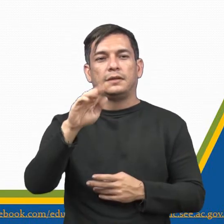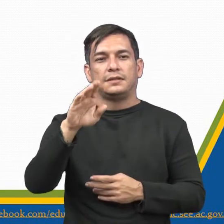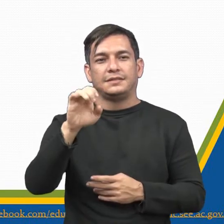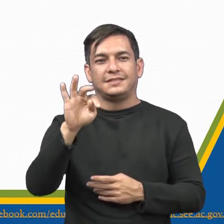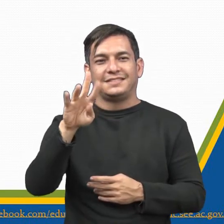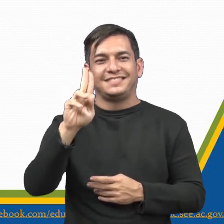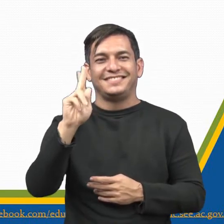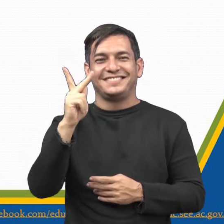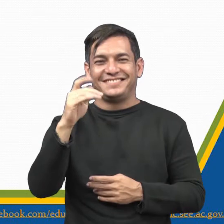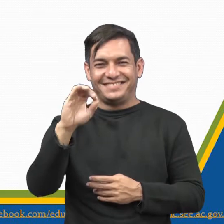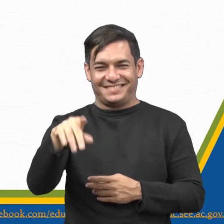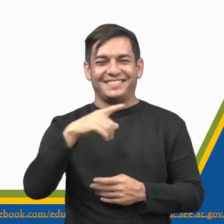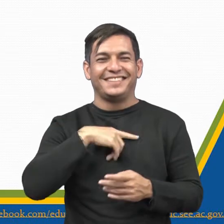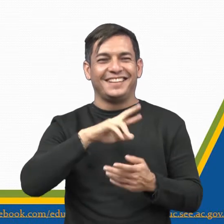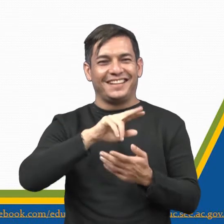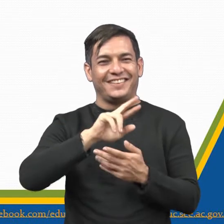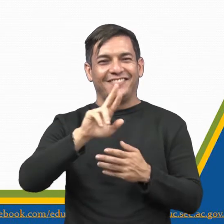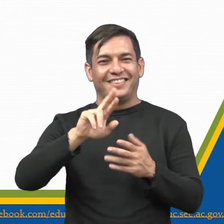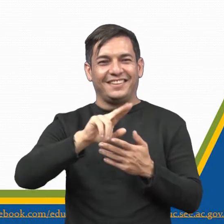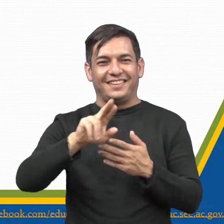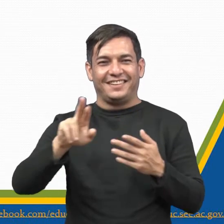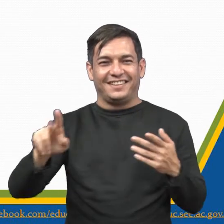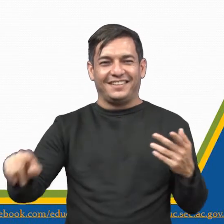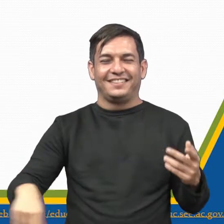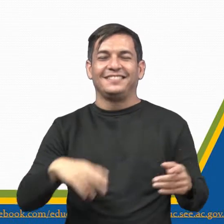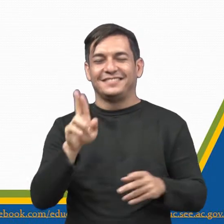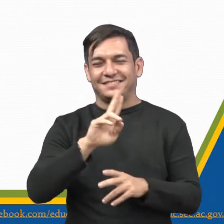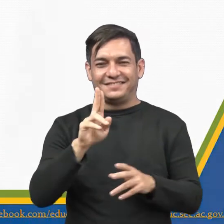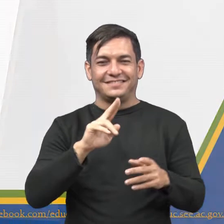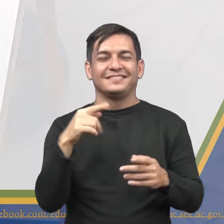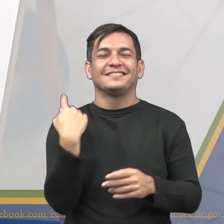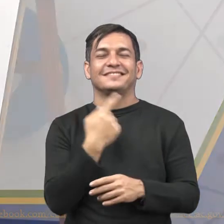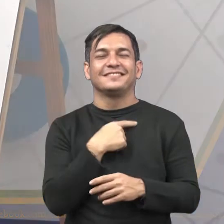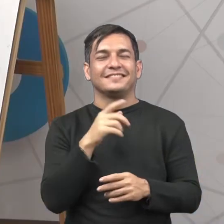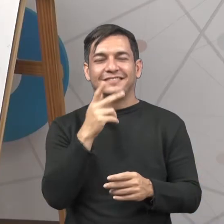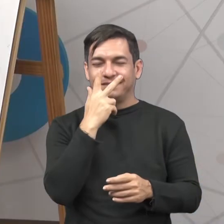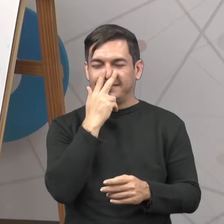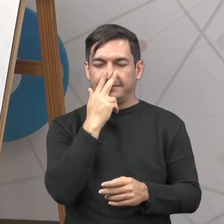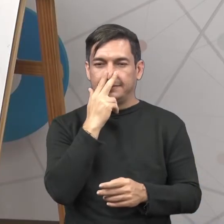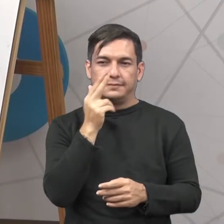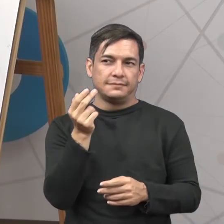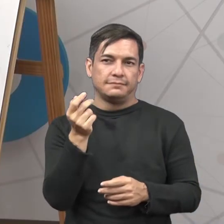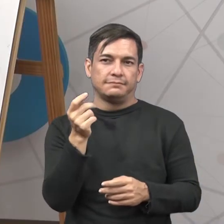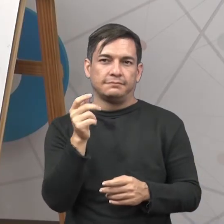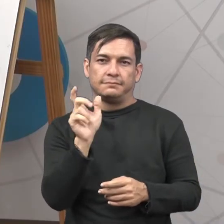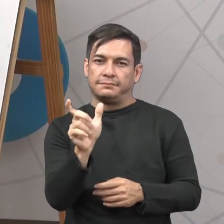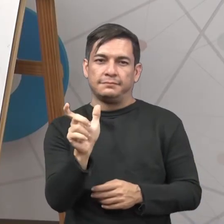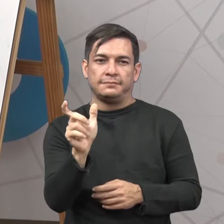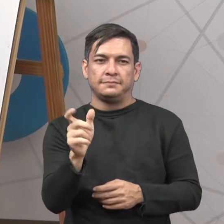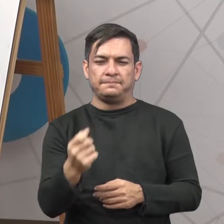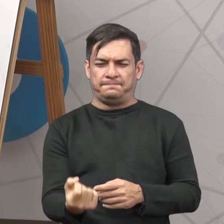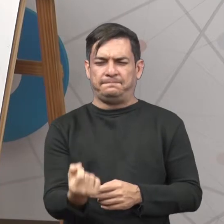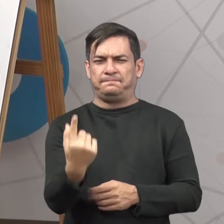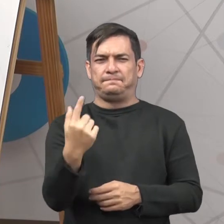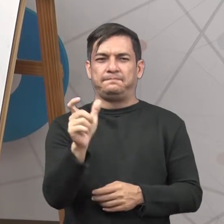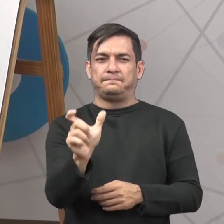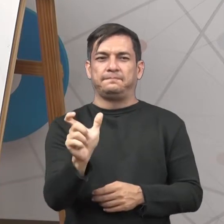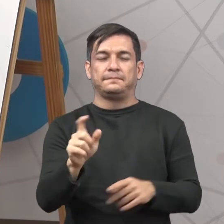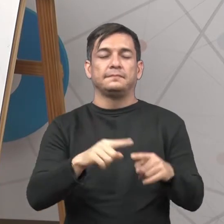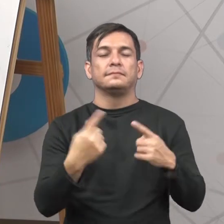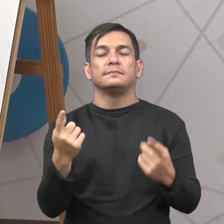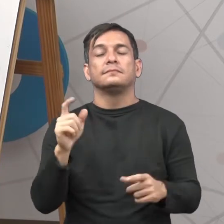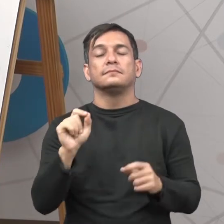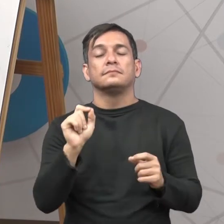cacetinho. São expressões que usam, a gente até soa como, sei lá, uma palavra, nossa, é estranha essa palavra, mas